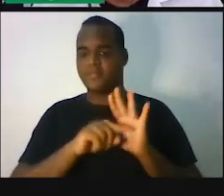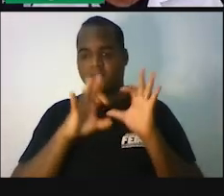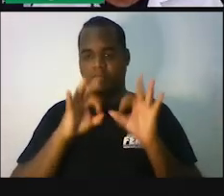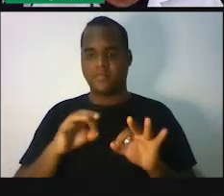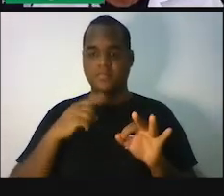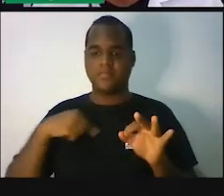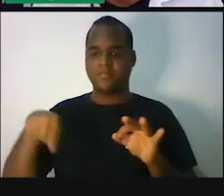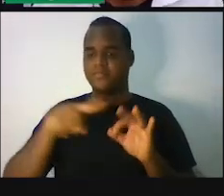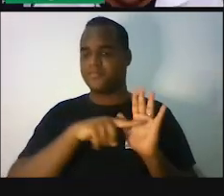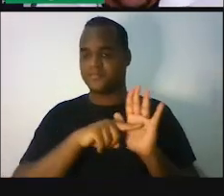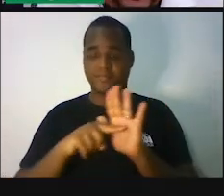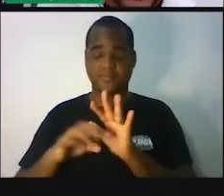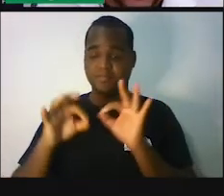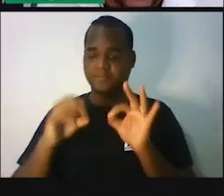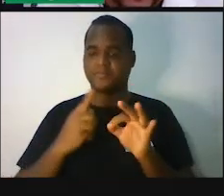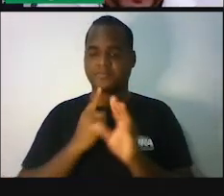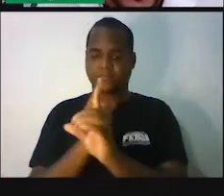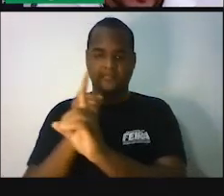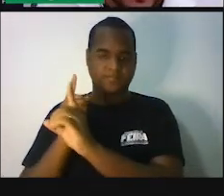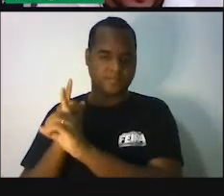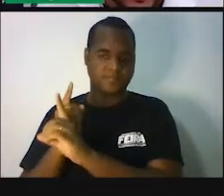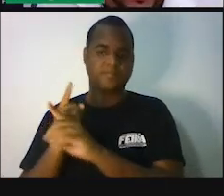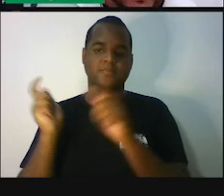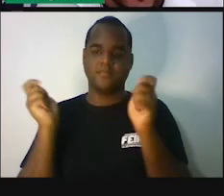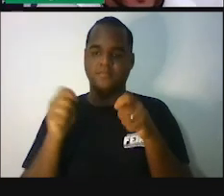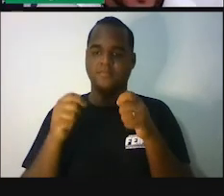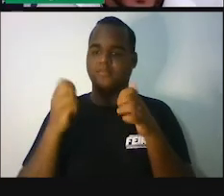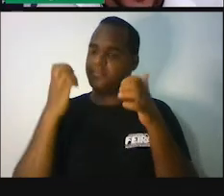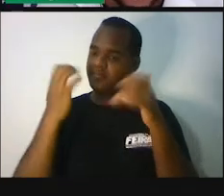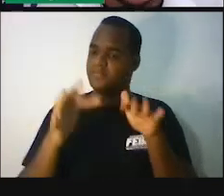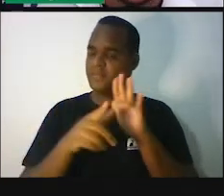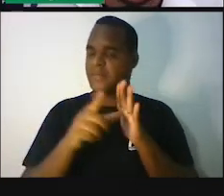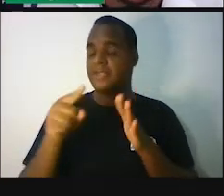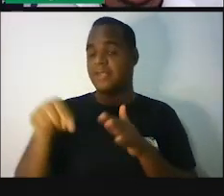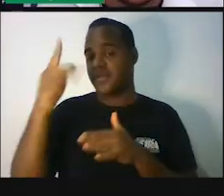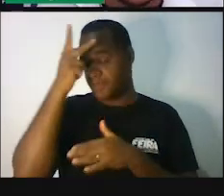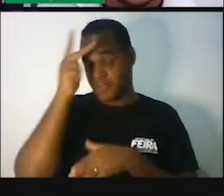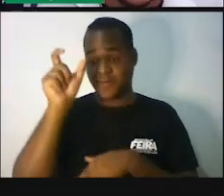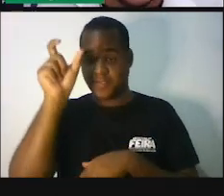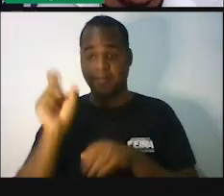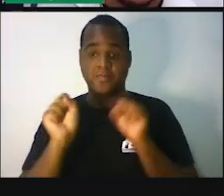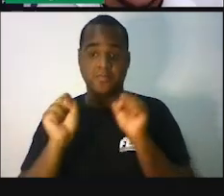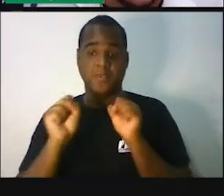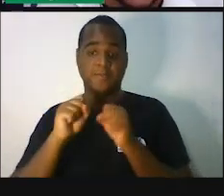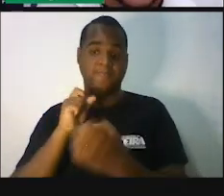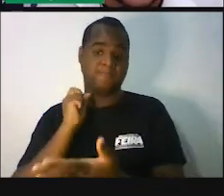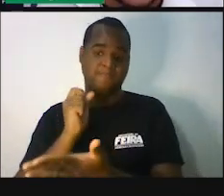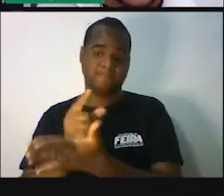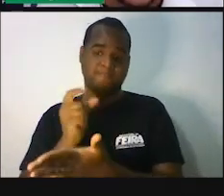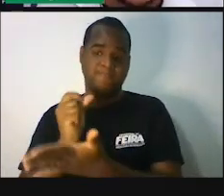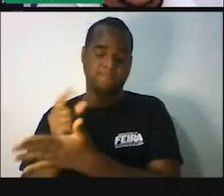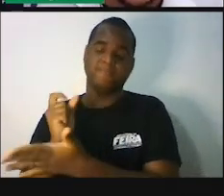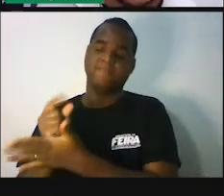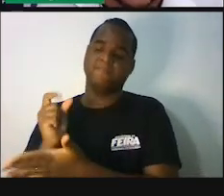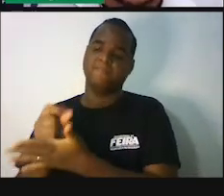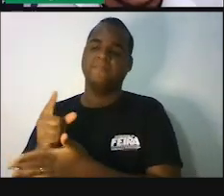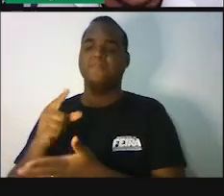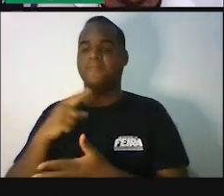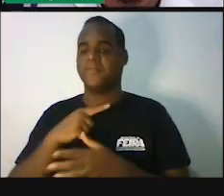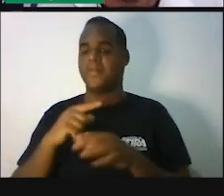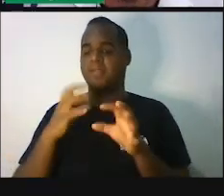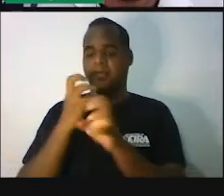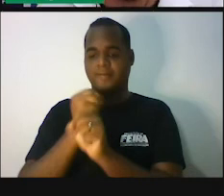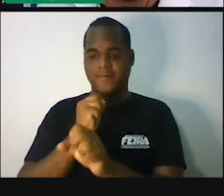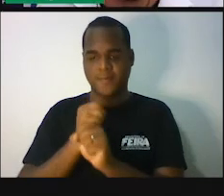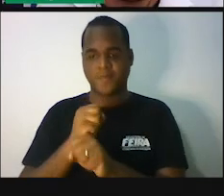a encontrar quanto essa pessoa vai pagar por abastecer o total